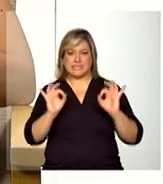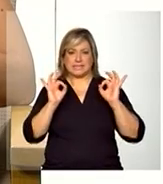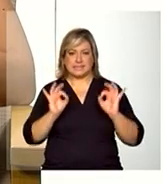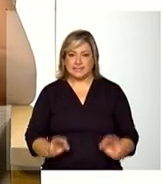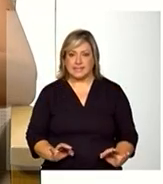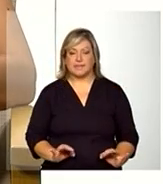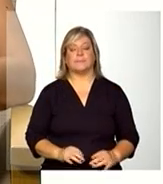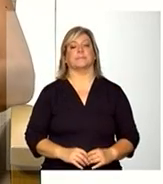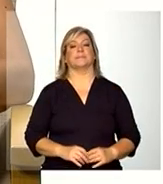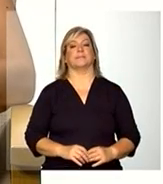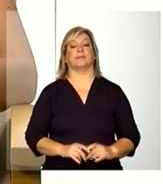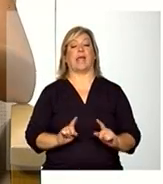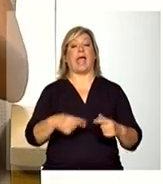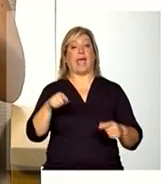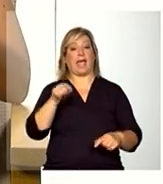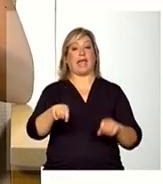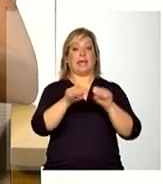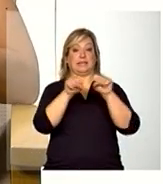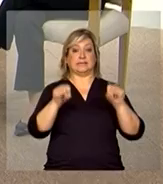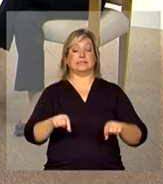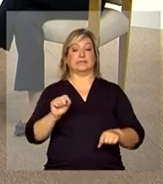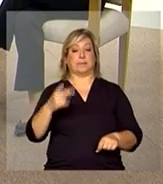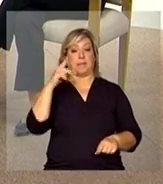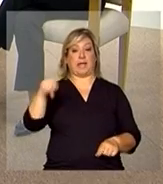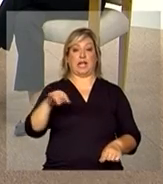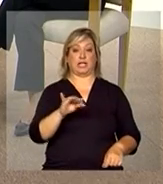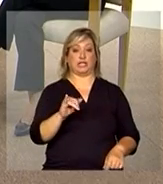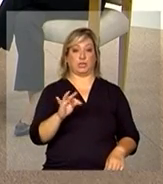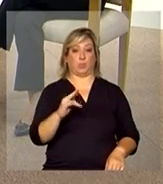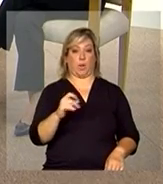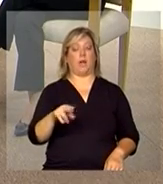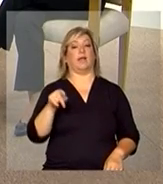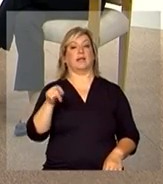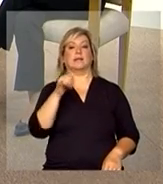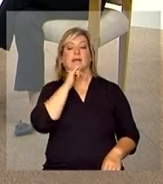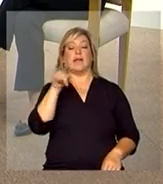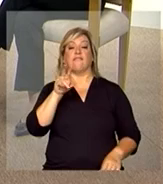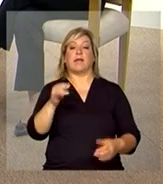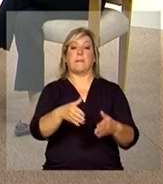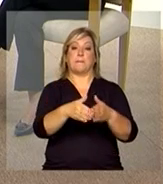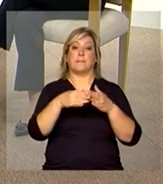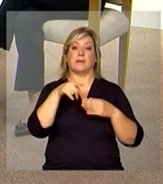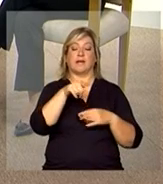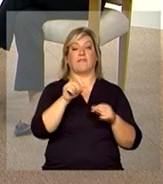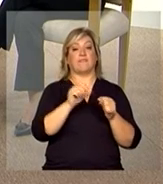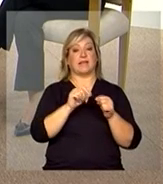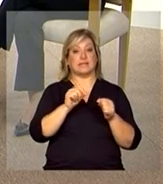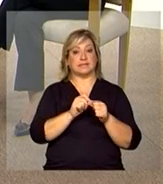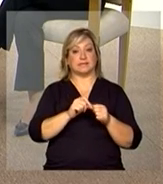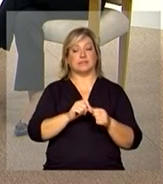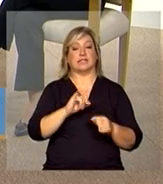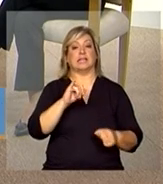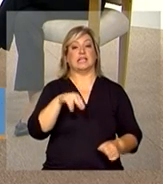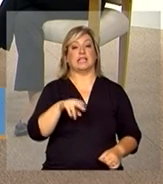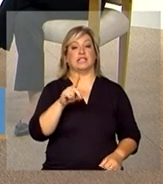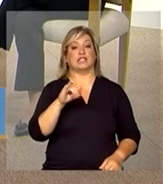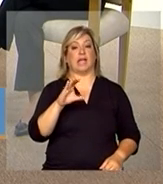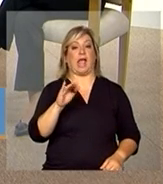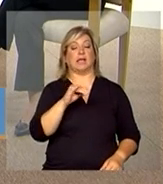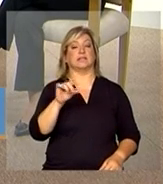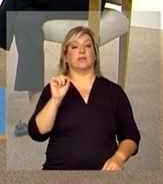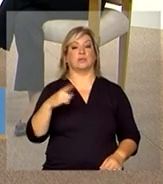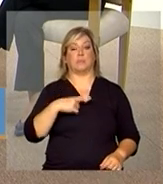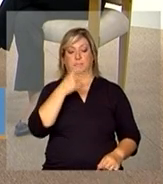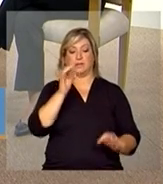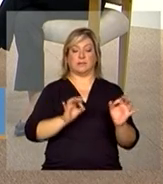dados o sistema pro titular por exemplo ele vai pedir para fazer a indicação do administrador adjunto vai